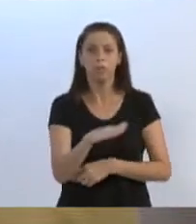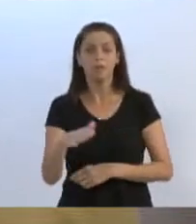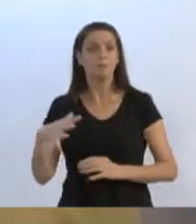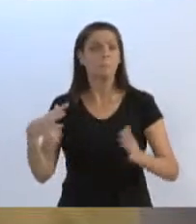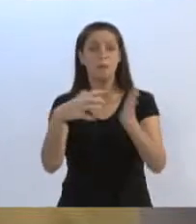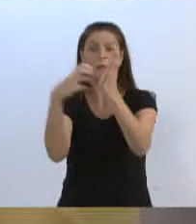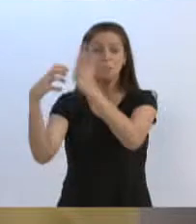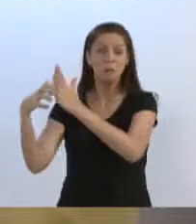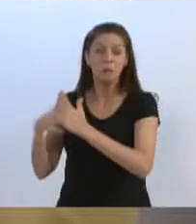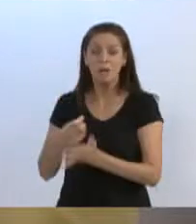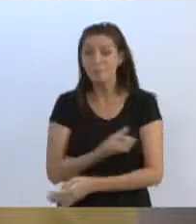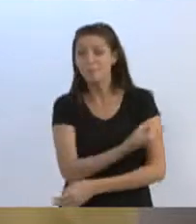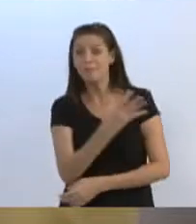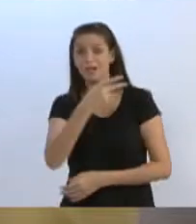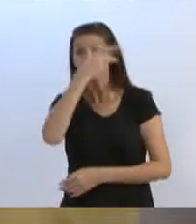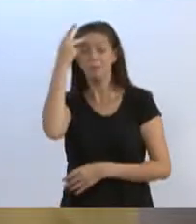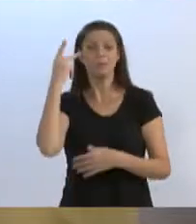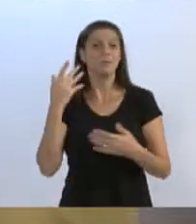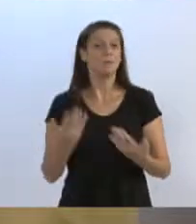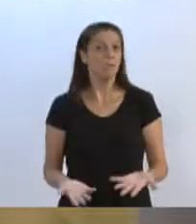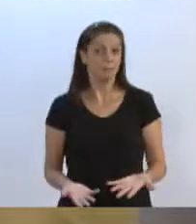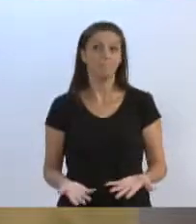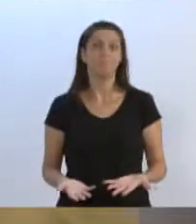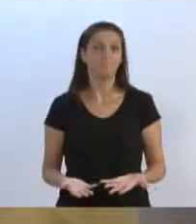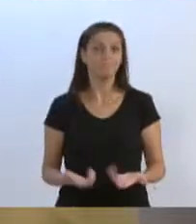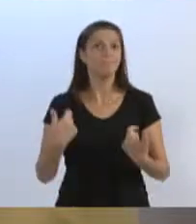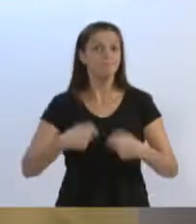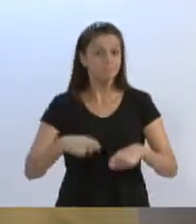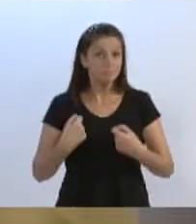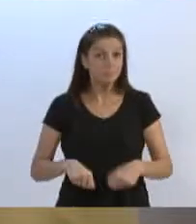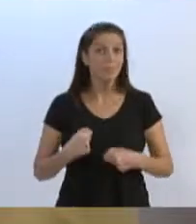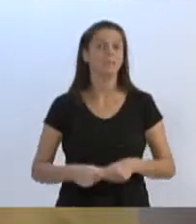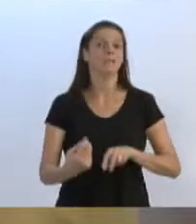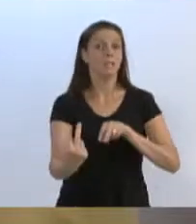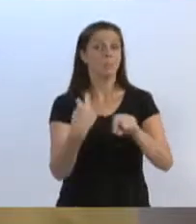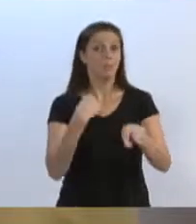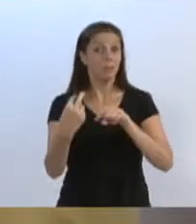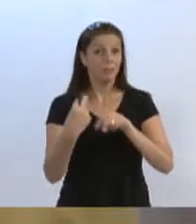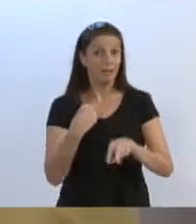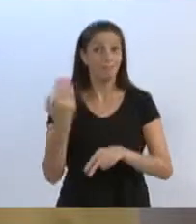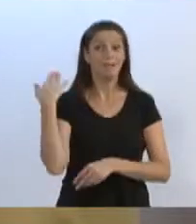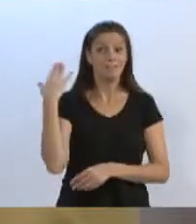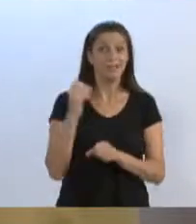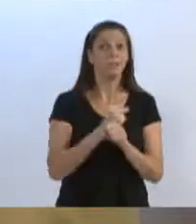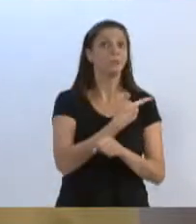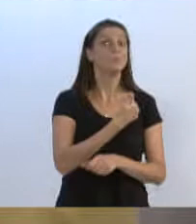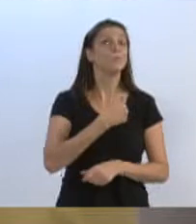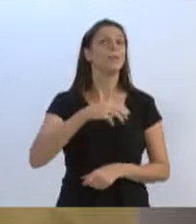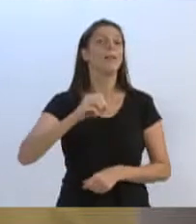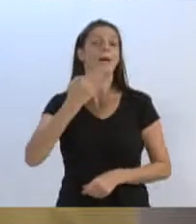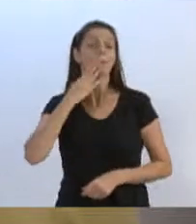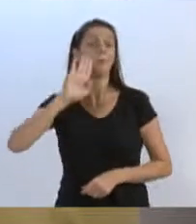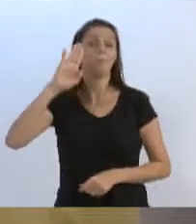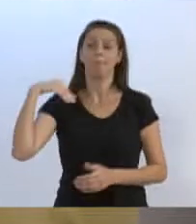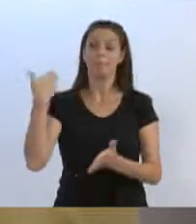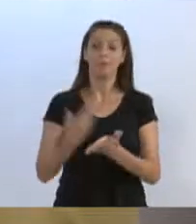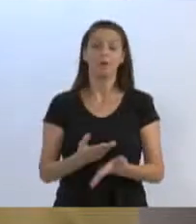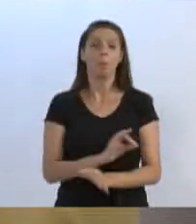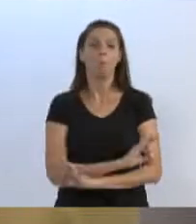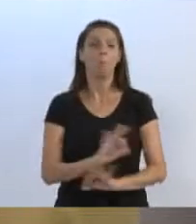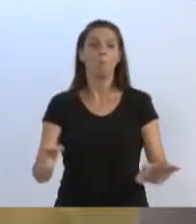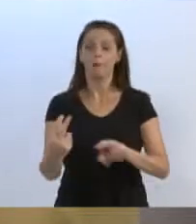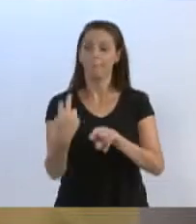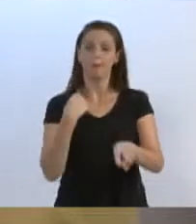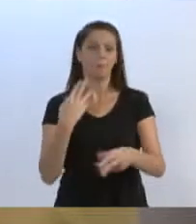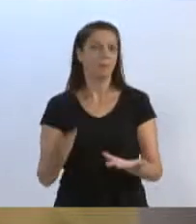é porque já era para estar duplicada em 2010 segundo algumas promessas felizmente nós temos ainda que